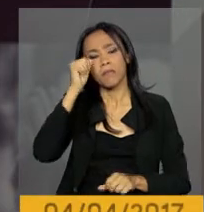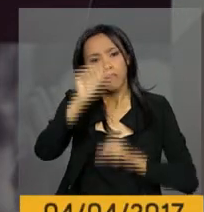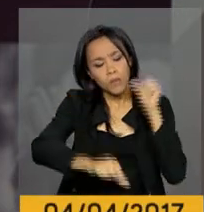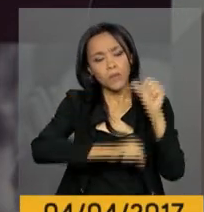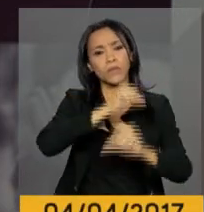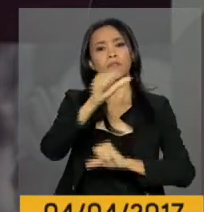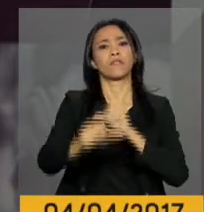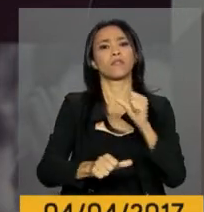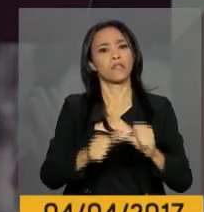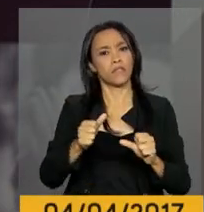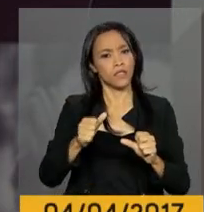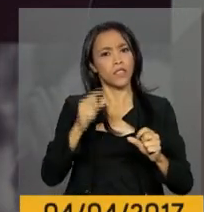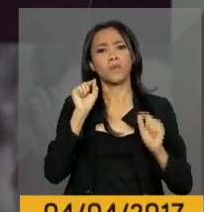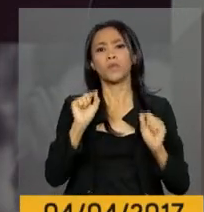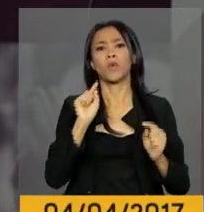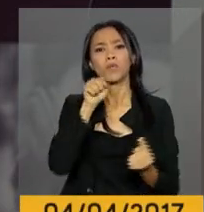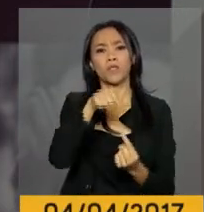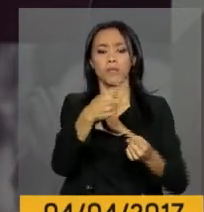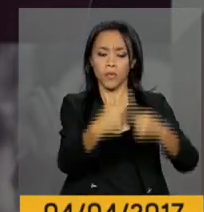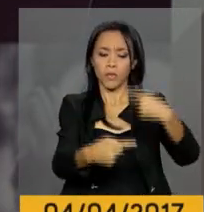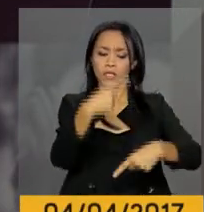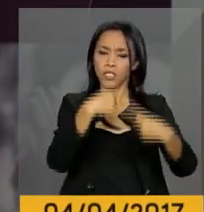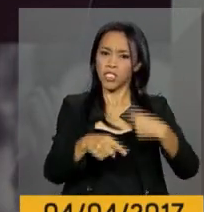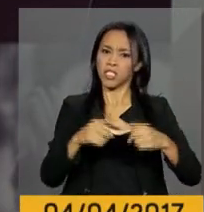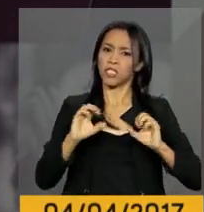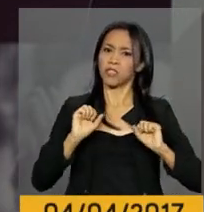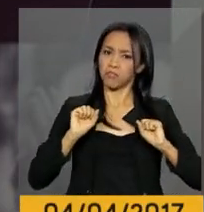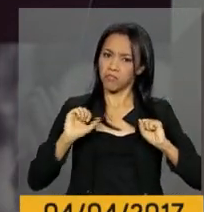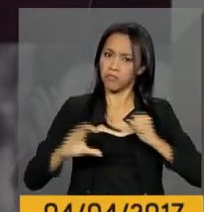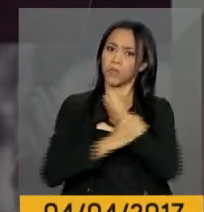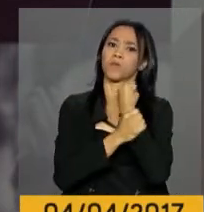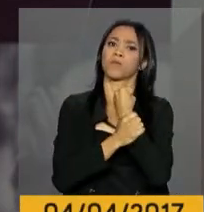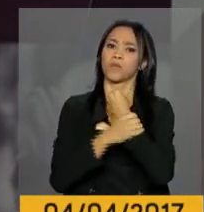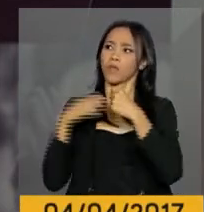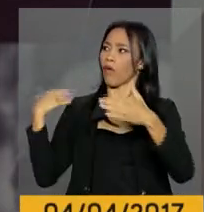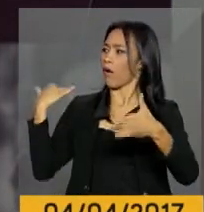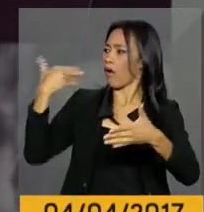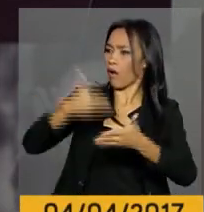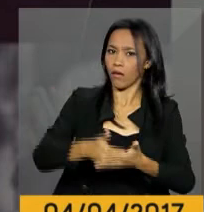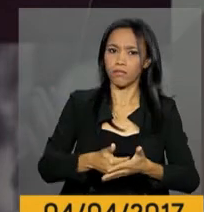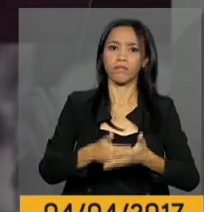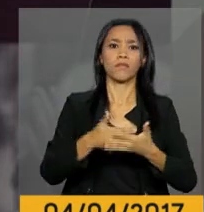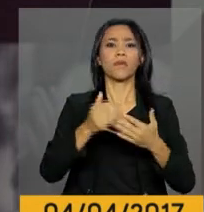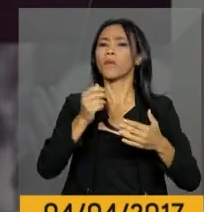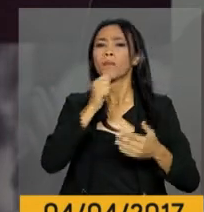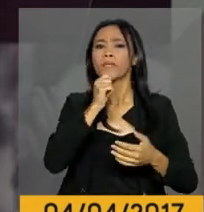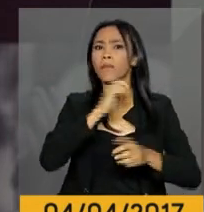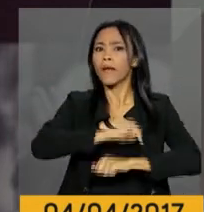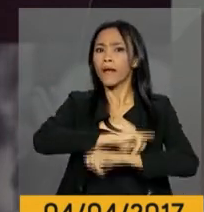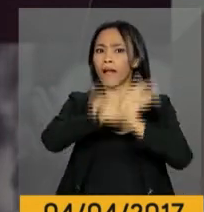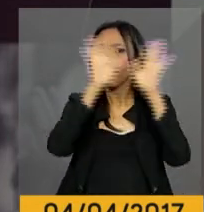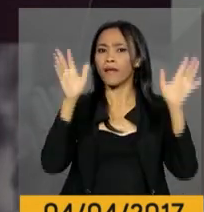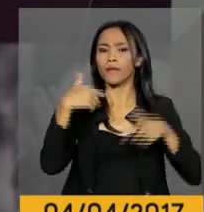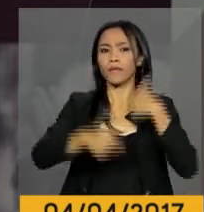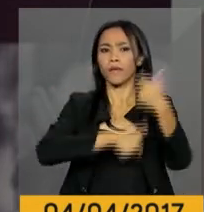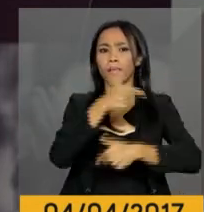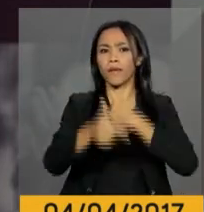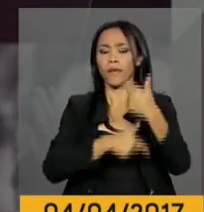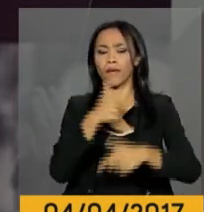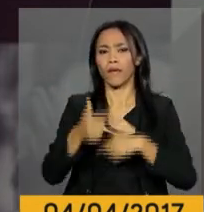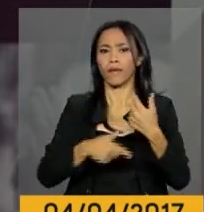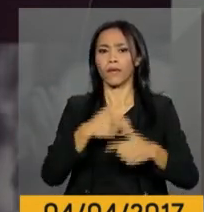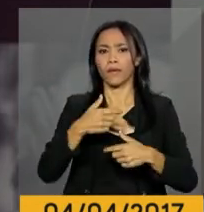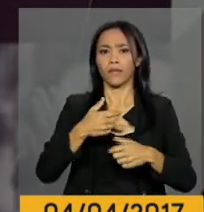políticas consistentes ao longo do tempo. Um exemplo claro é o trabalho infantil, que